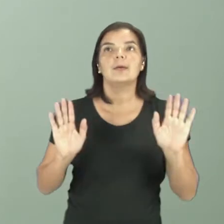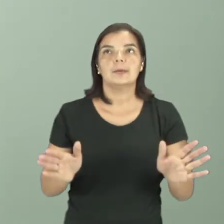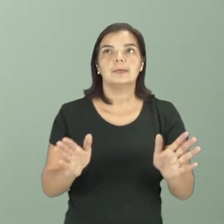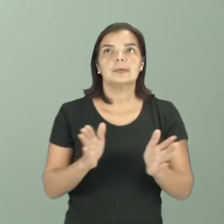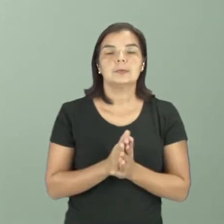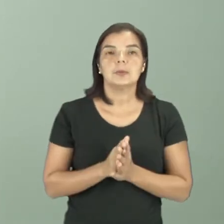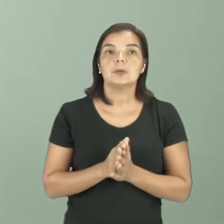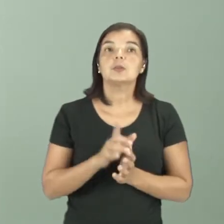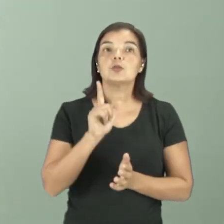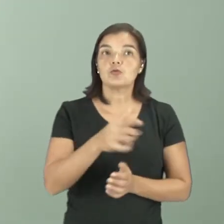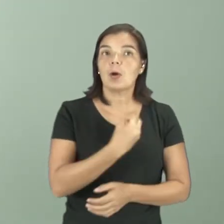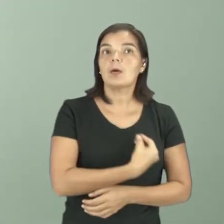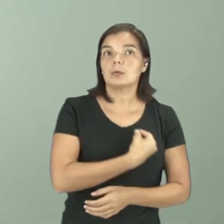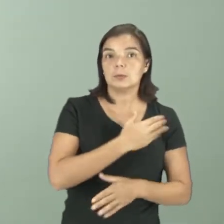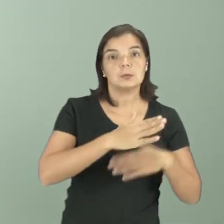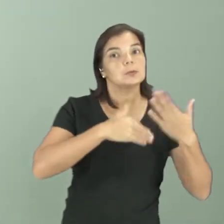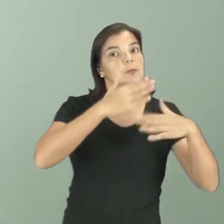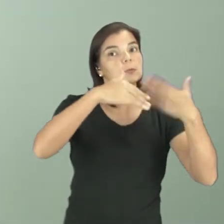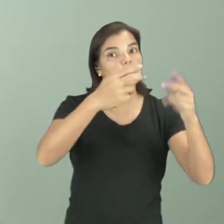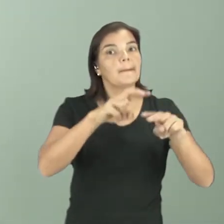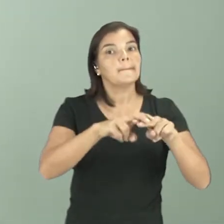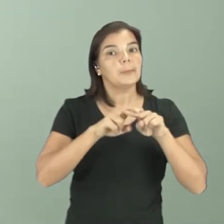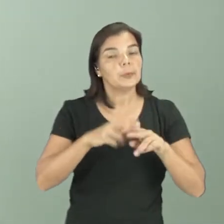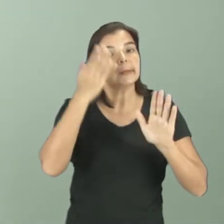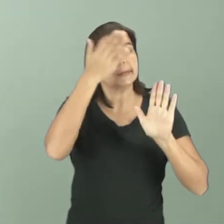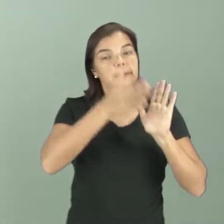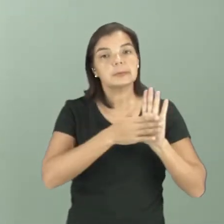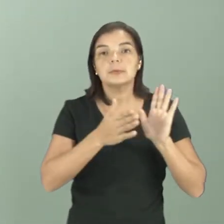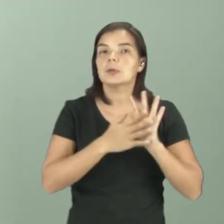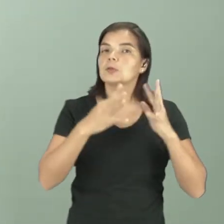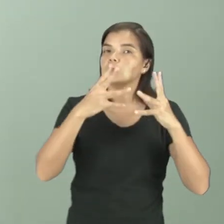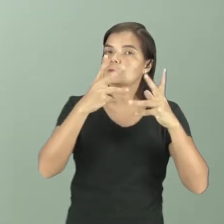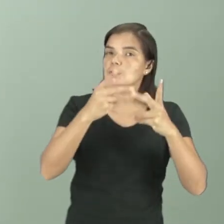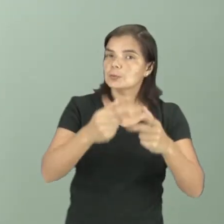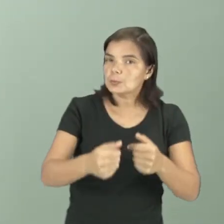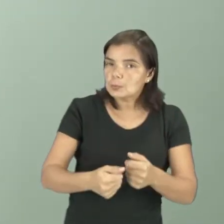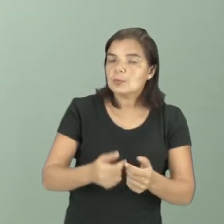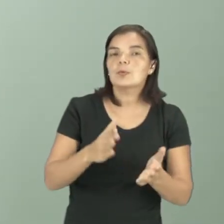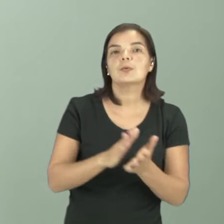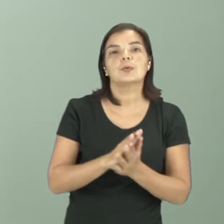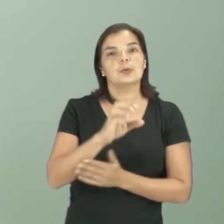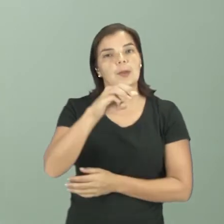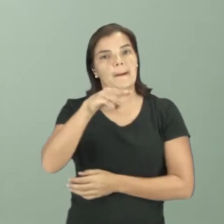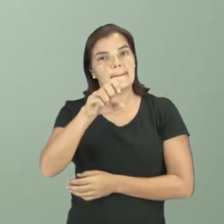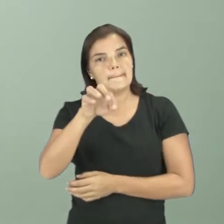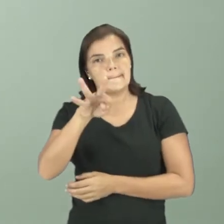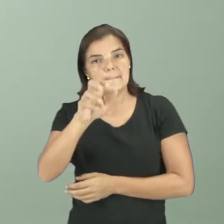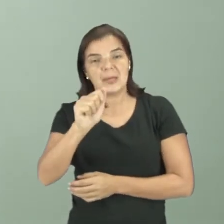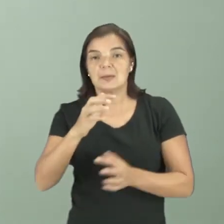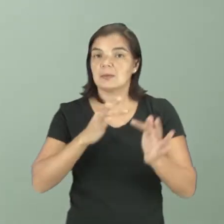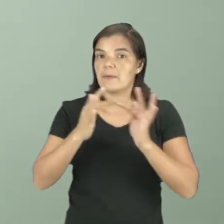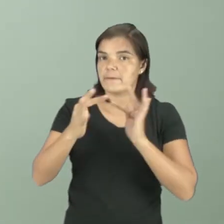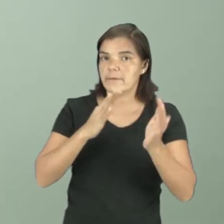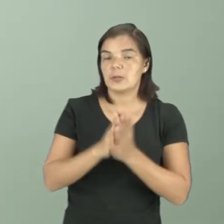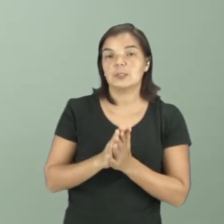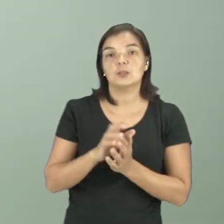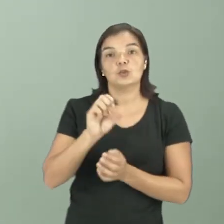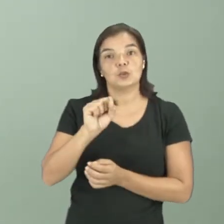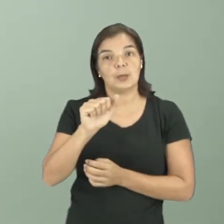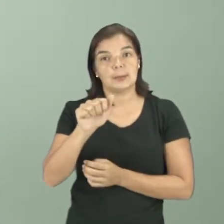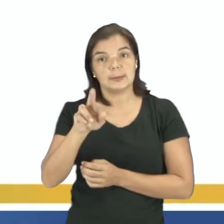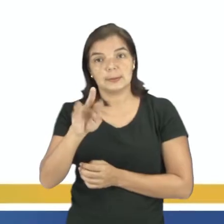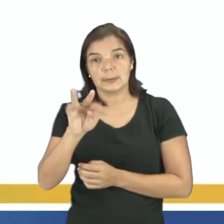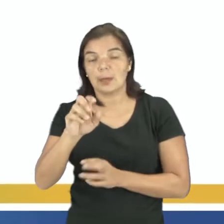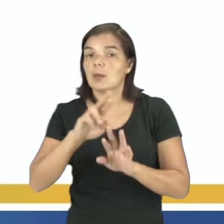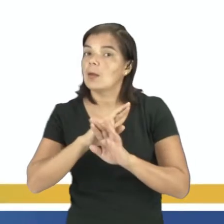uma essência que se desenvolve, por isso a afirmação de toda a metafísica, Sartre é o contrário. A partir disso, dando